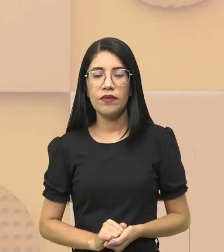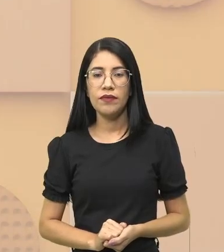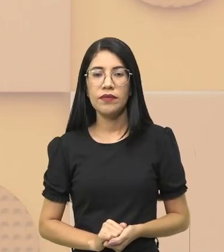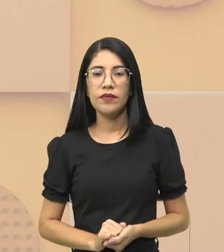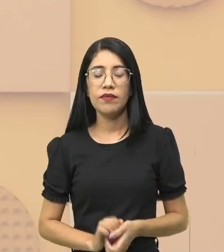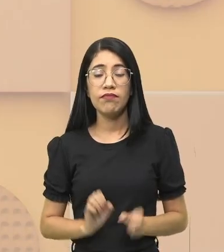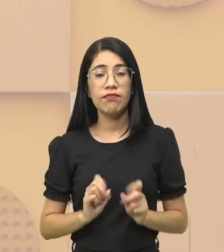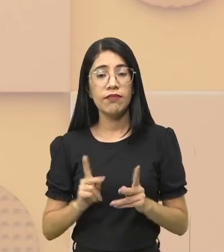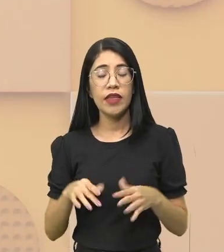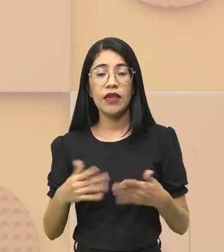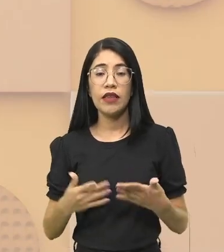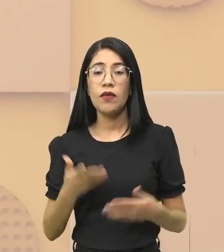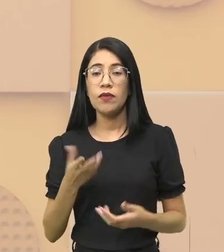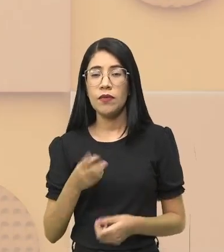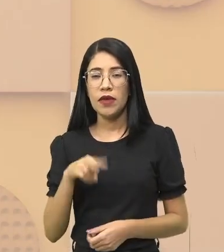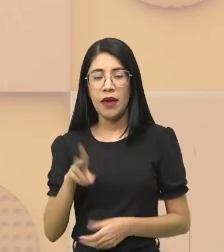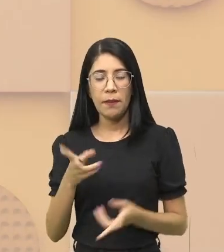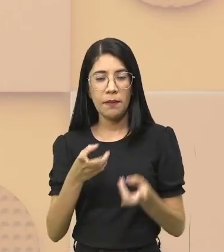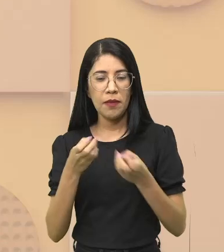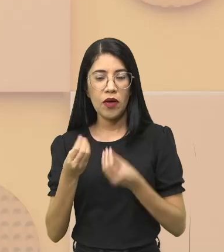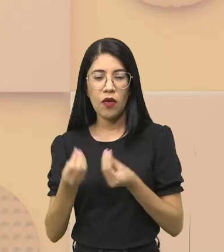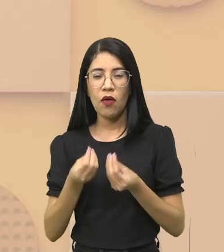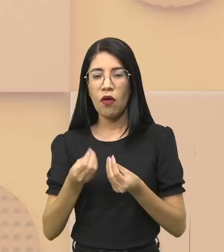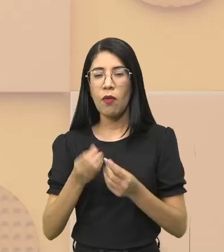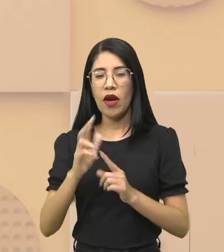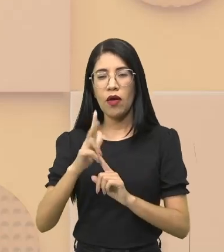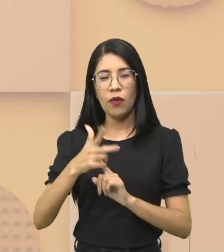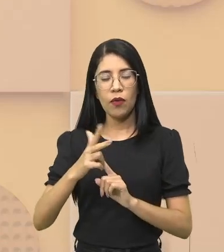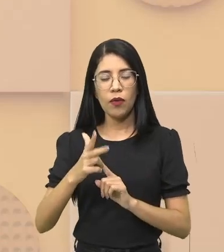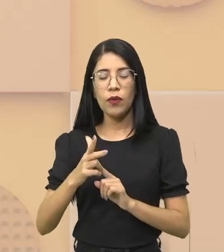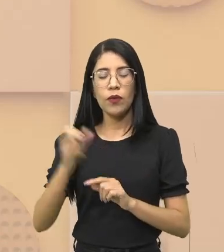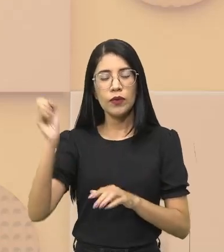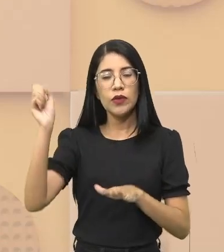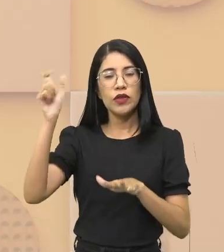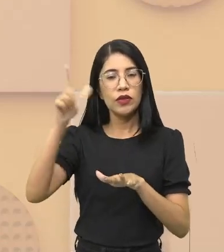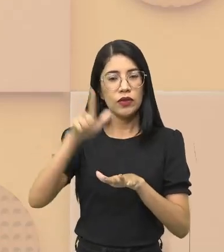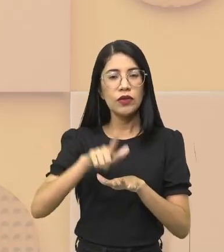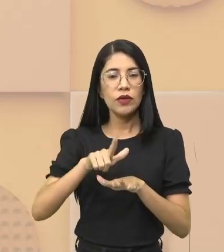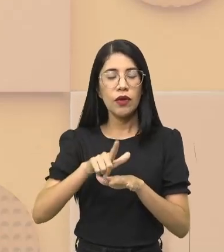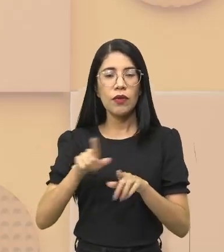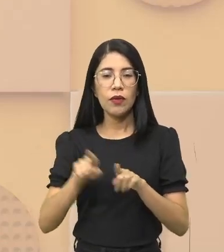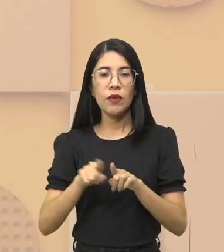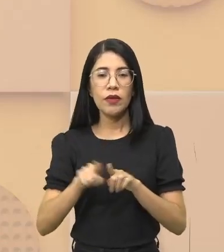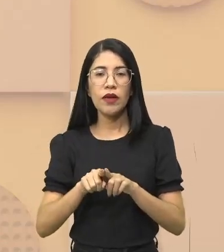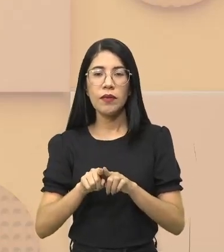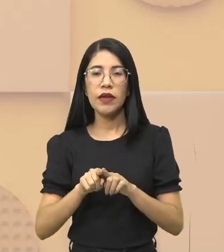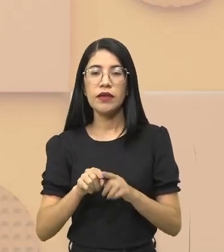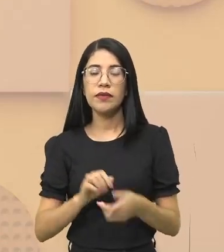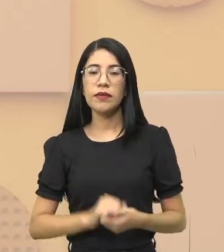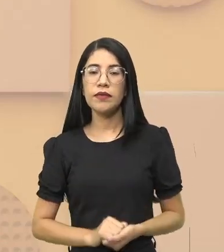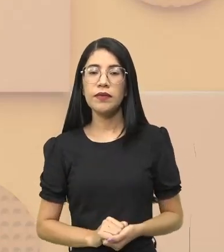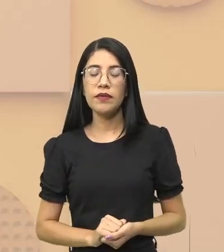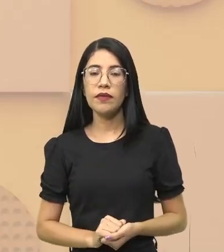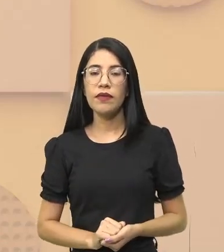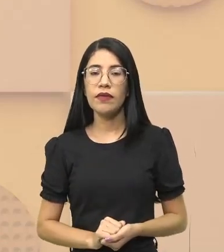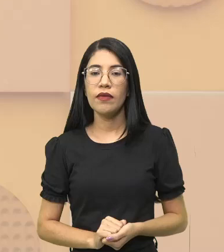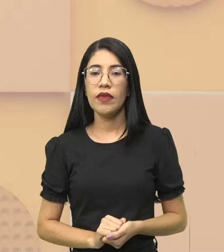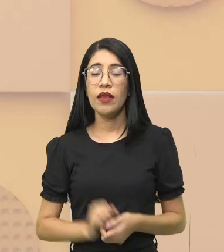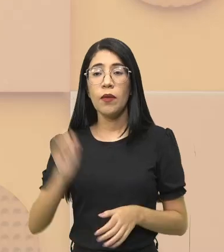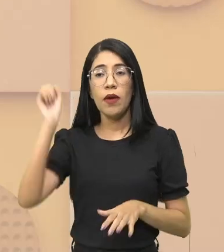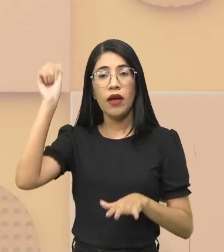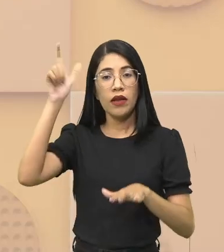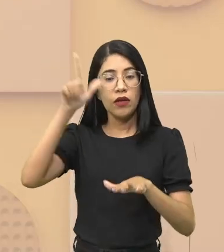Muito bem, então aí nós temos, né, o funcionamento, né, de uma usina de energia solar. A